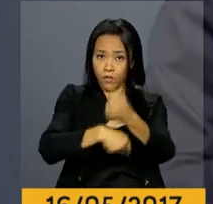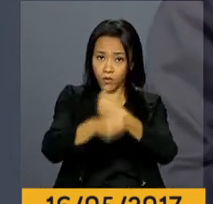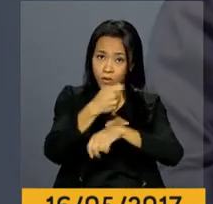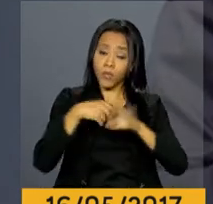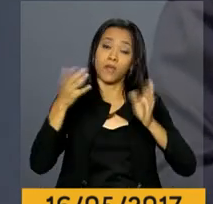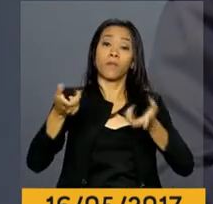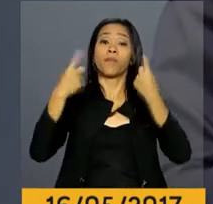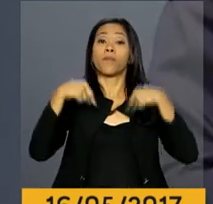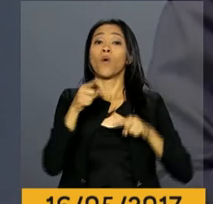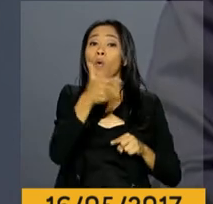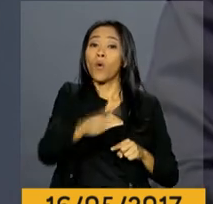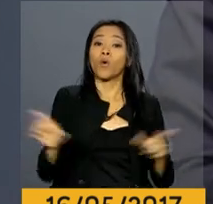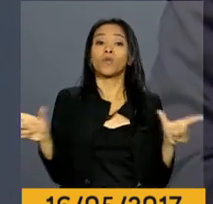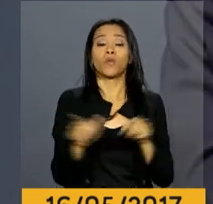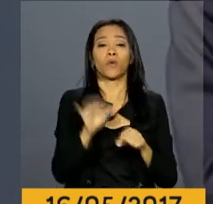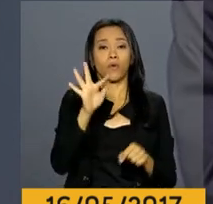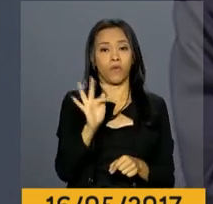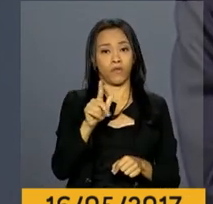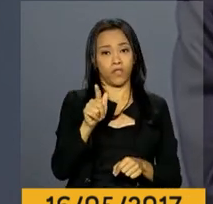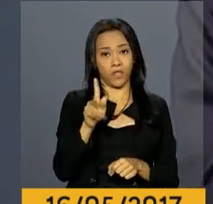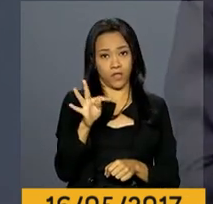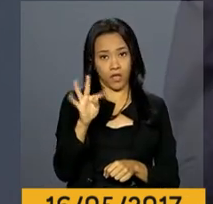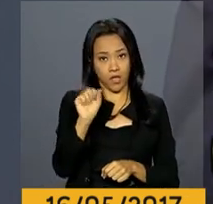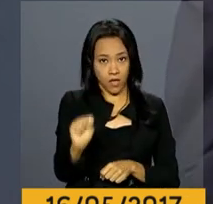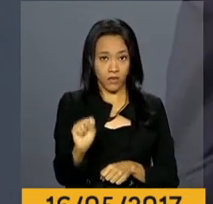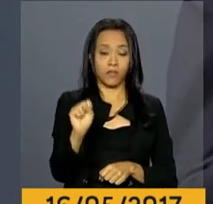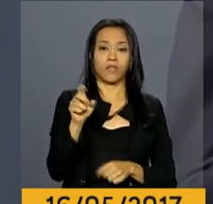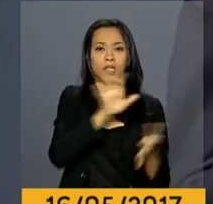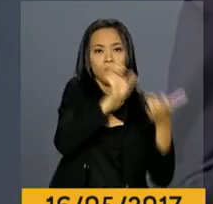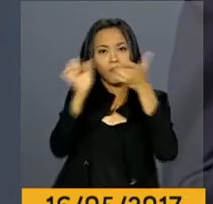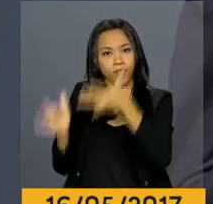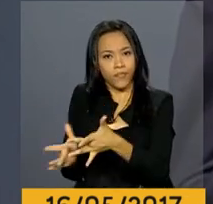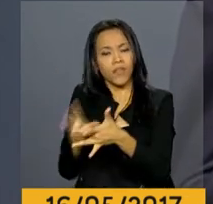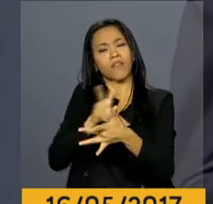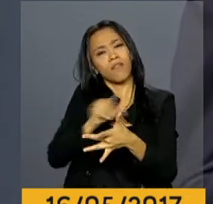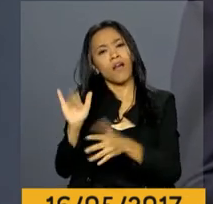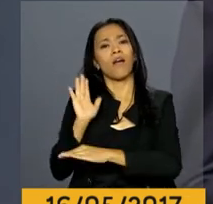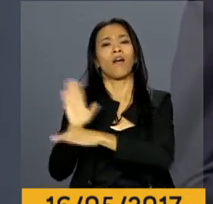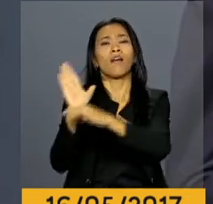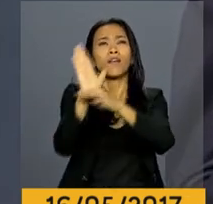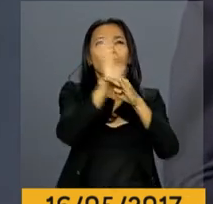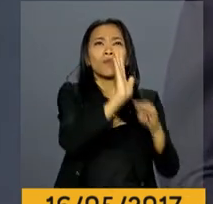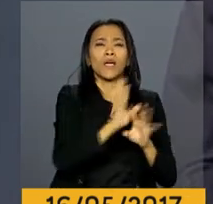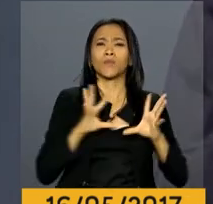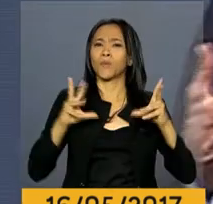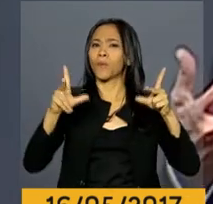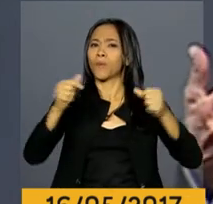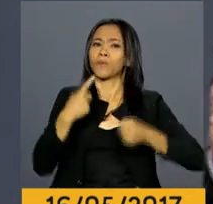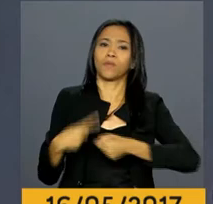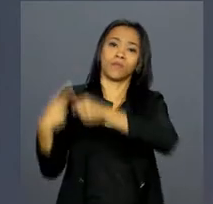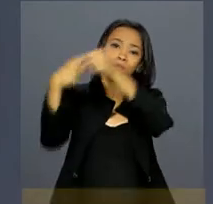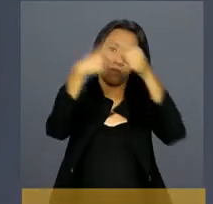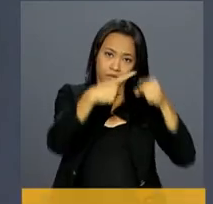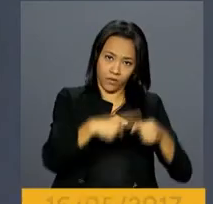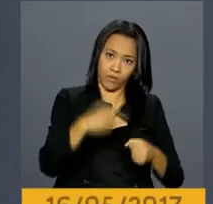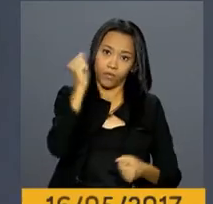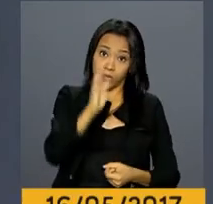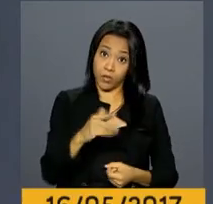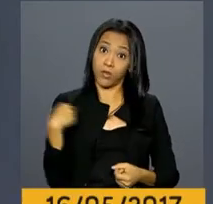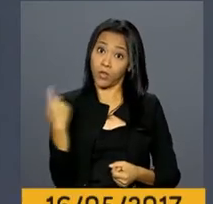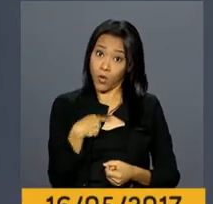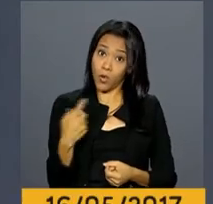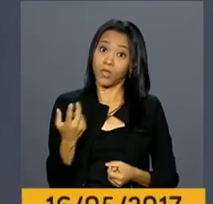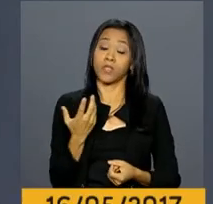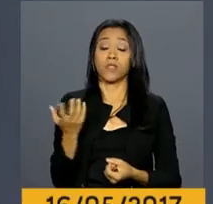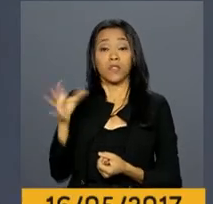Fundo de Garantia por Tempo de Serviço, que certo e seguramente vai repercutir em todos os municípios brasileiros, porque nós liberamos as contas inativas